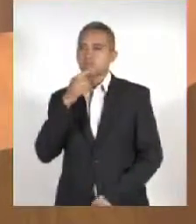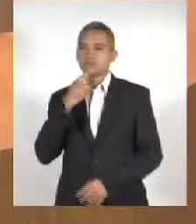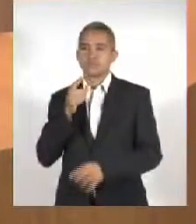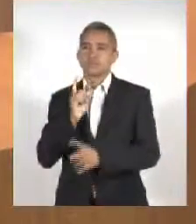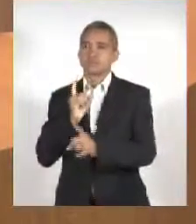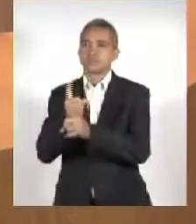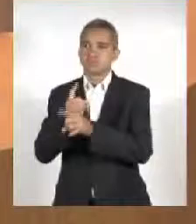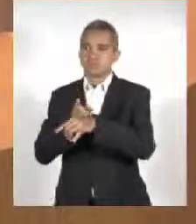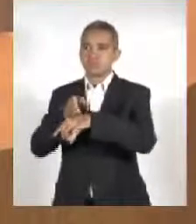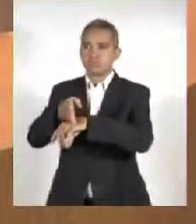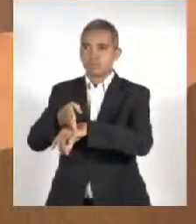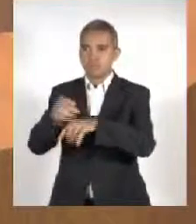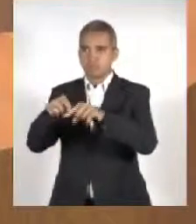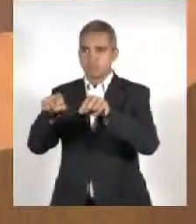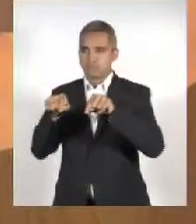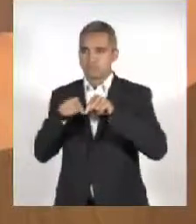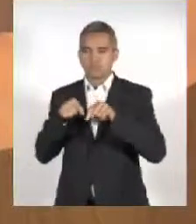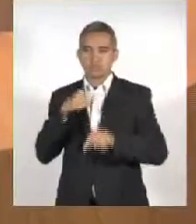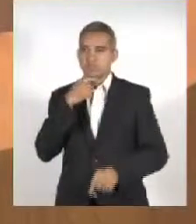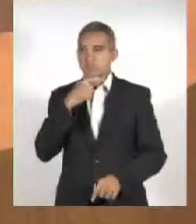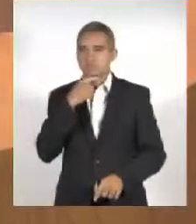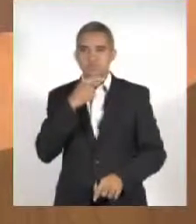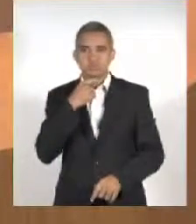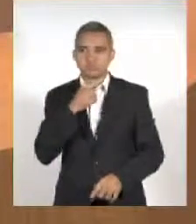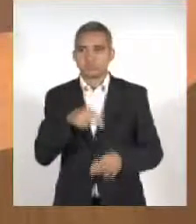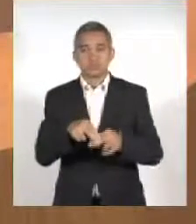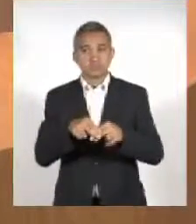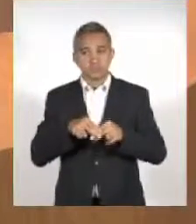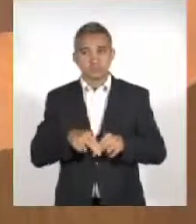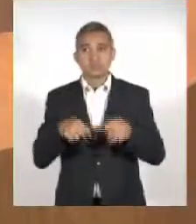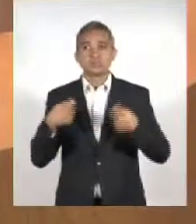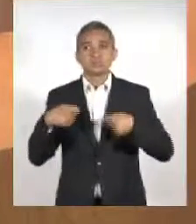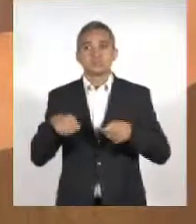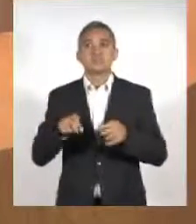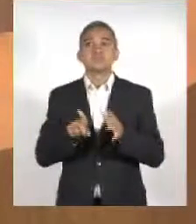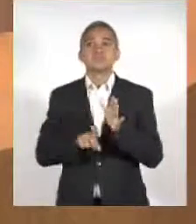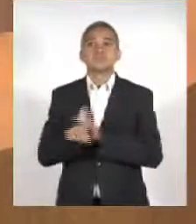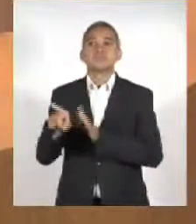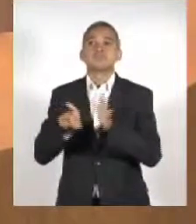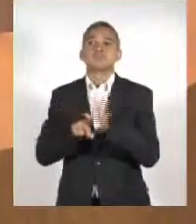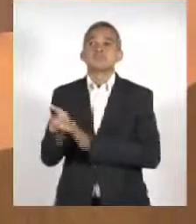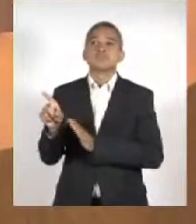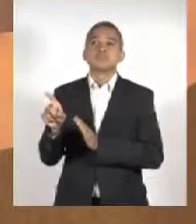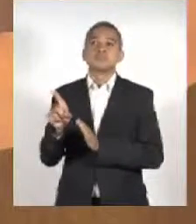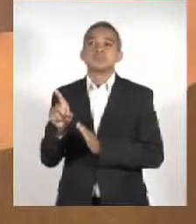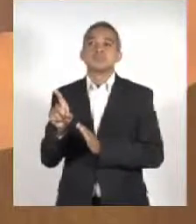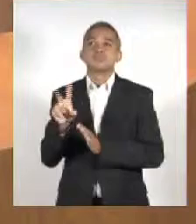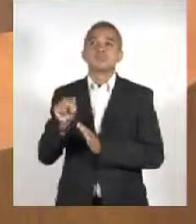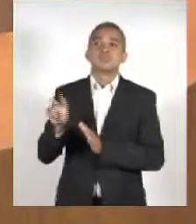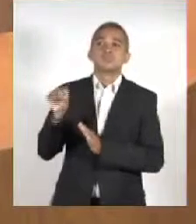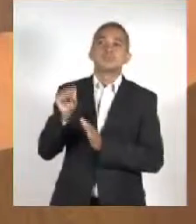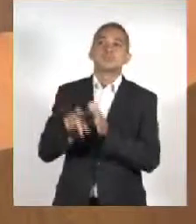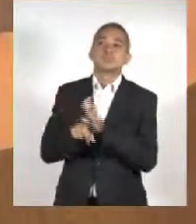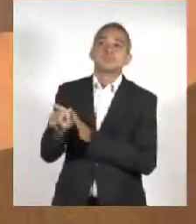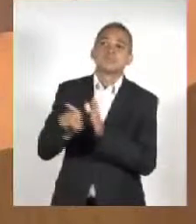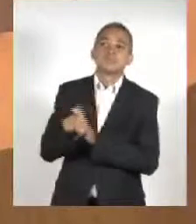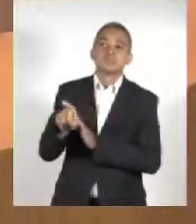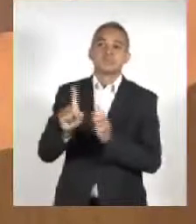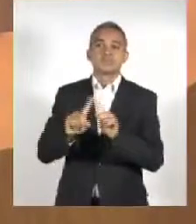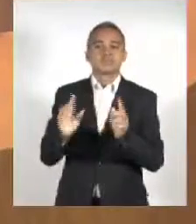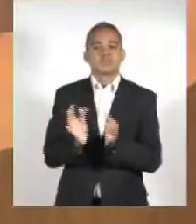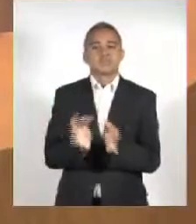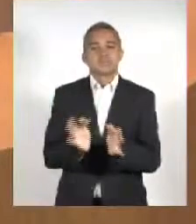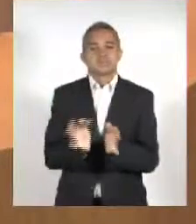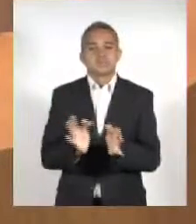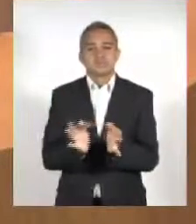que chegar aos gabinetes perguntando, se informando. Então, um ato tão simples que é